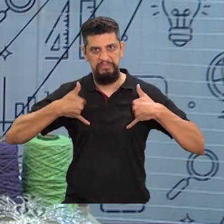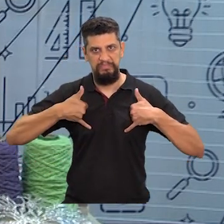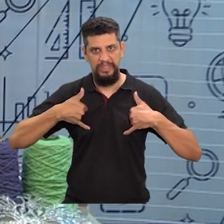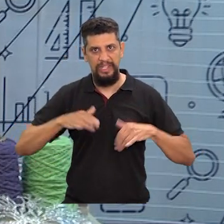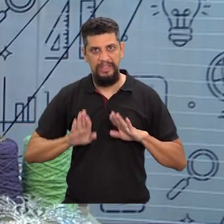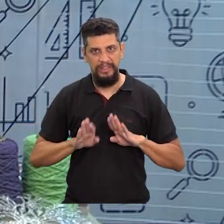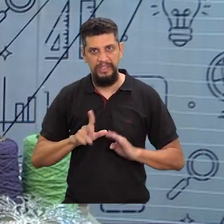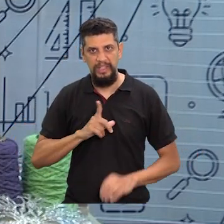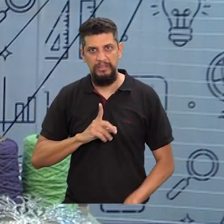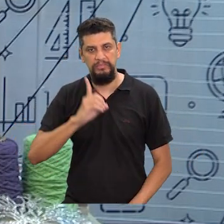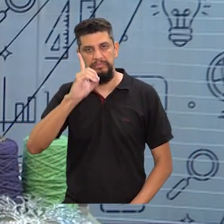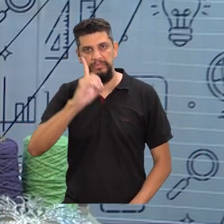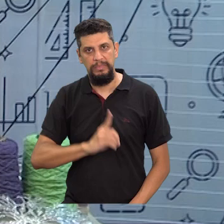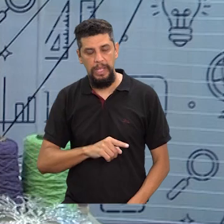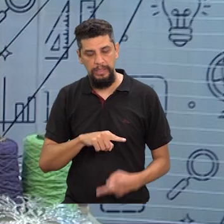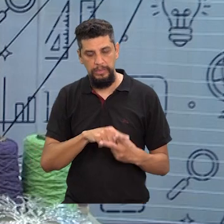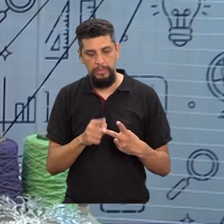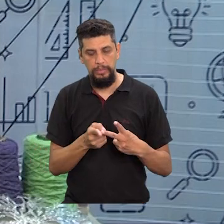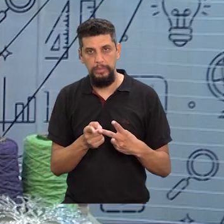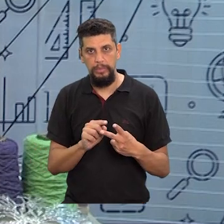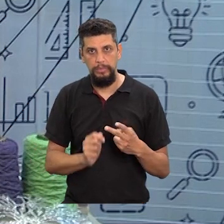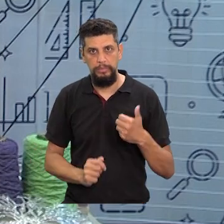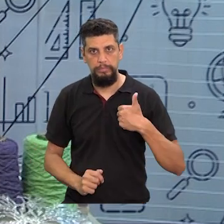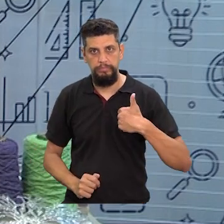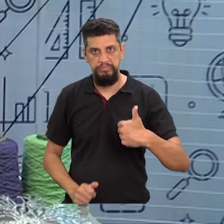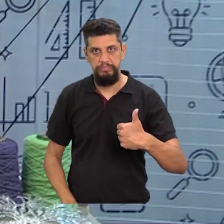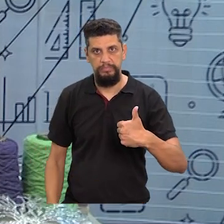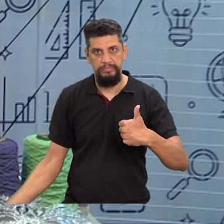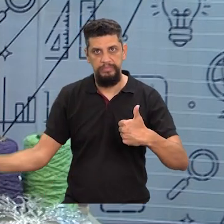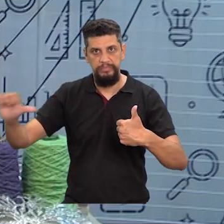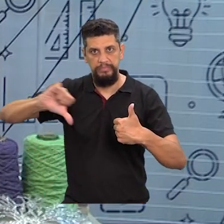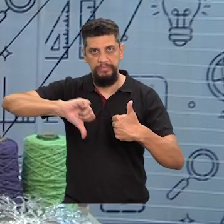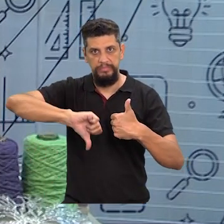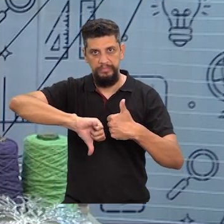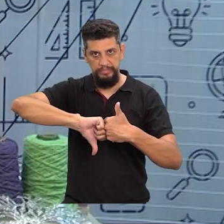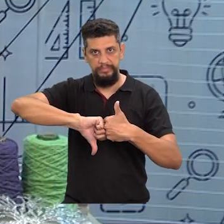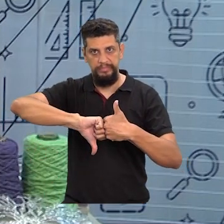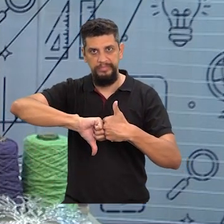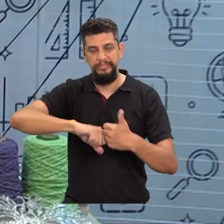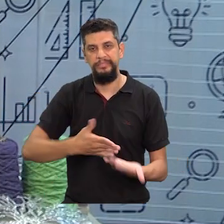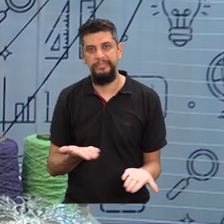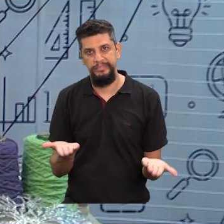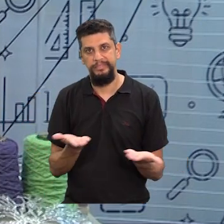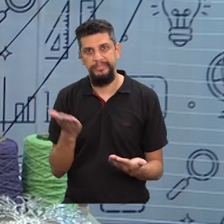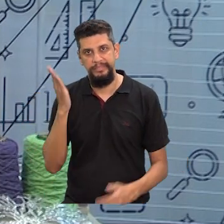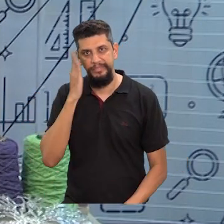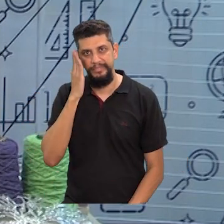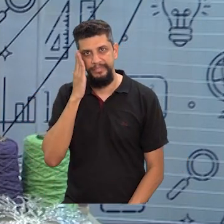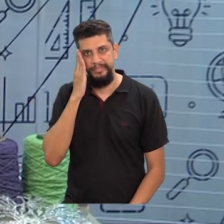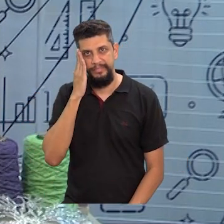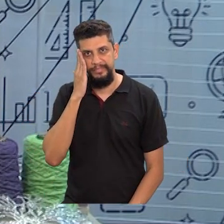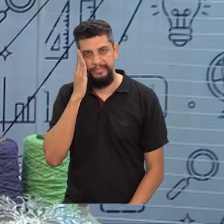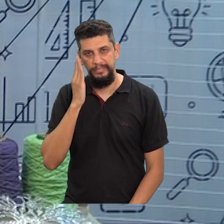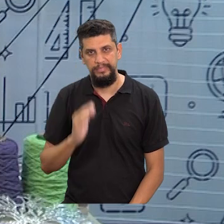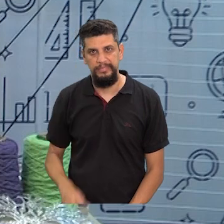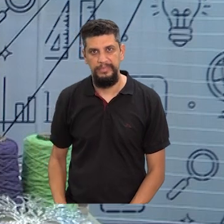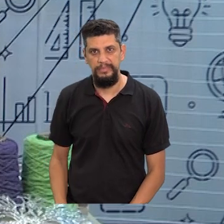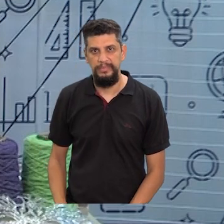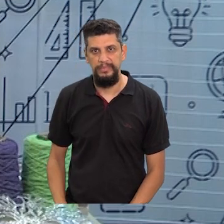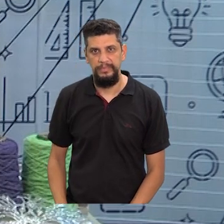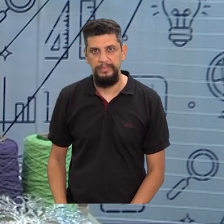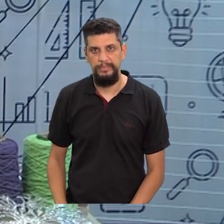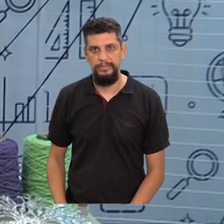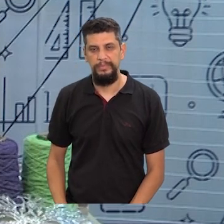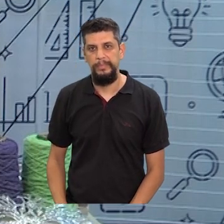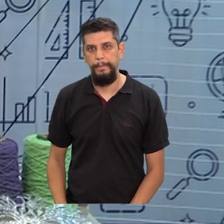vezes a gente tem o direito, enfim. Mas, ó, são dois lados, né? Quando você se orgulha de algo, ou quando você passa esse orgulho até que